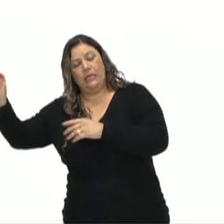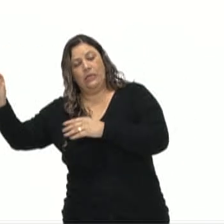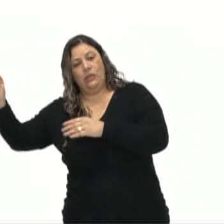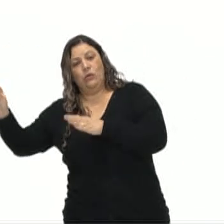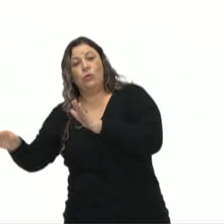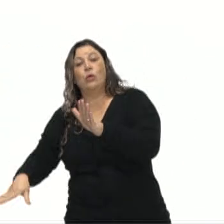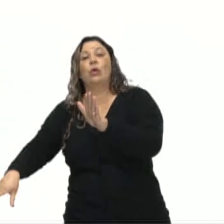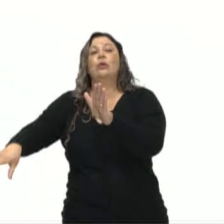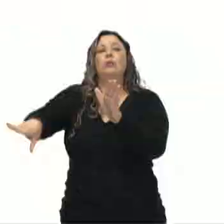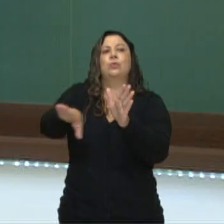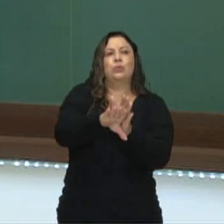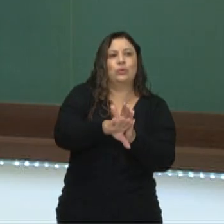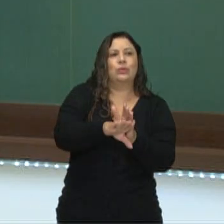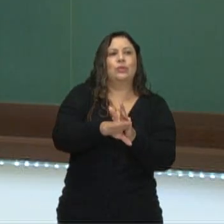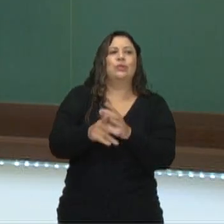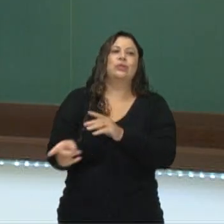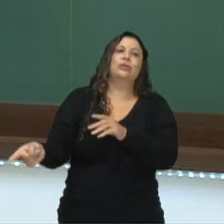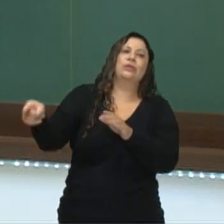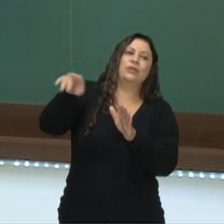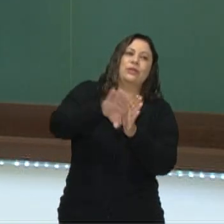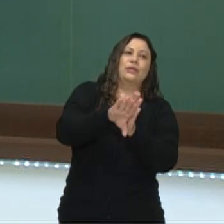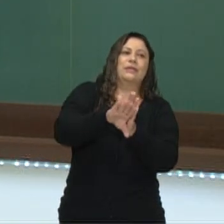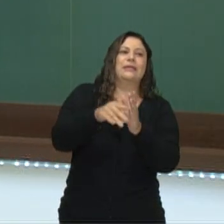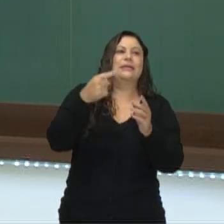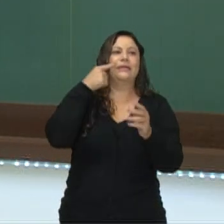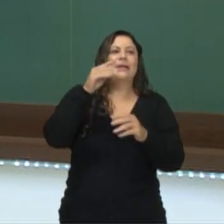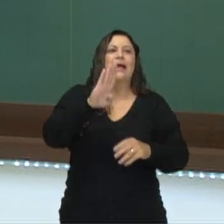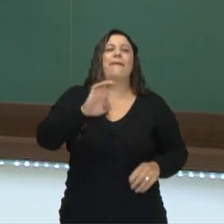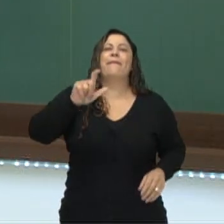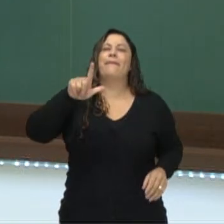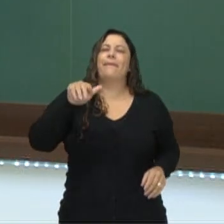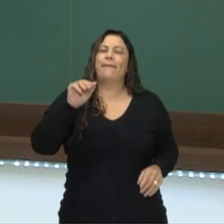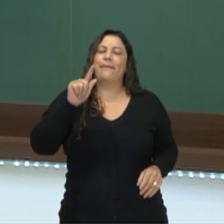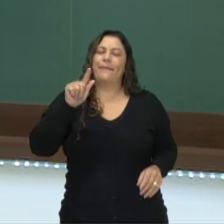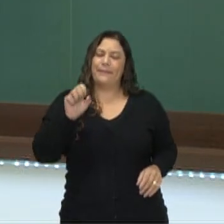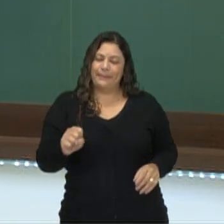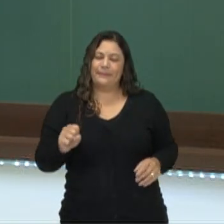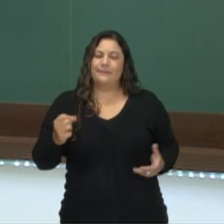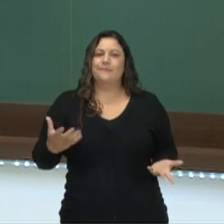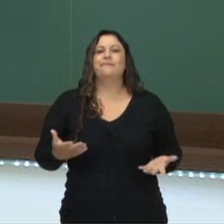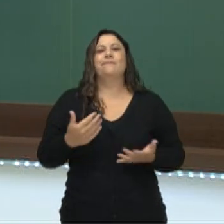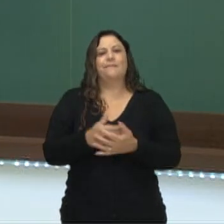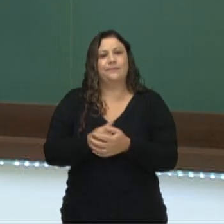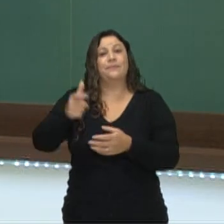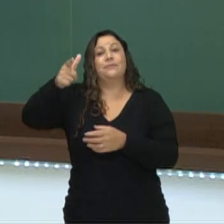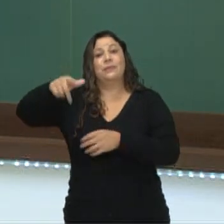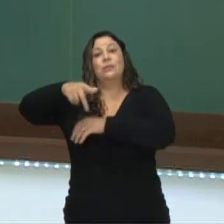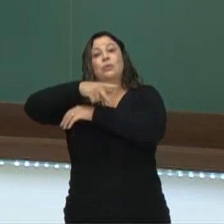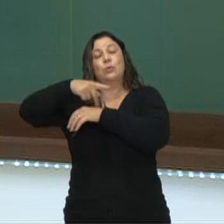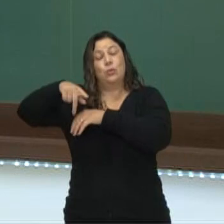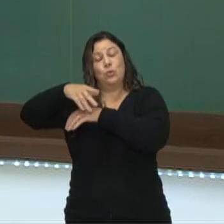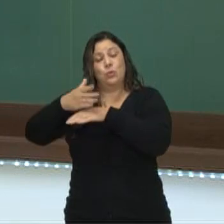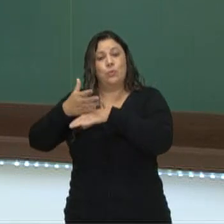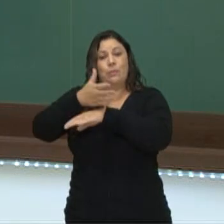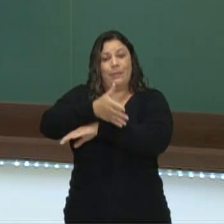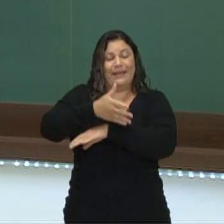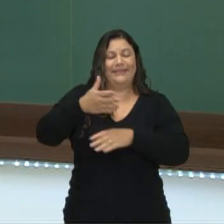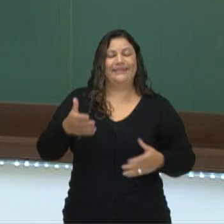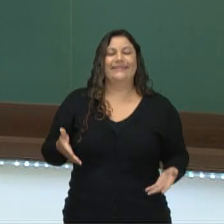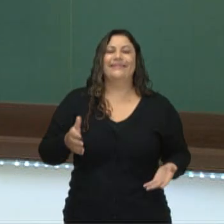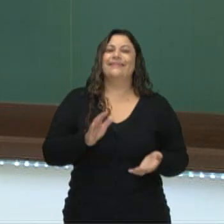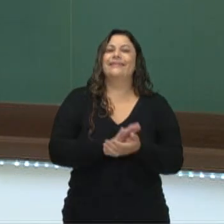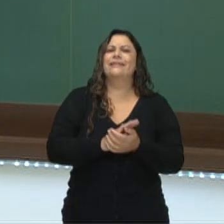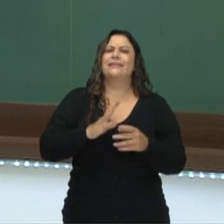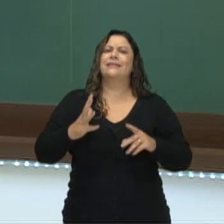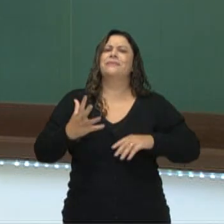tinha paz. Os alemães, que não tinham mais nada o que fazer, né, voltaram lá, porque por causa de conflito, enfim. E agora os belgas